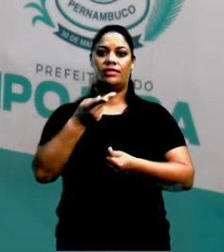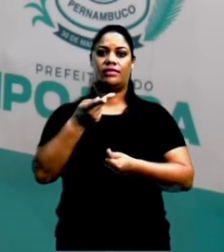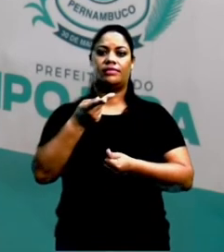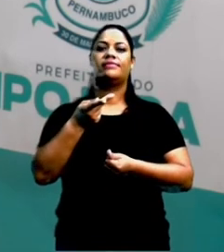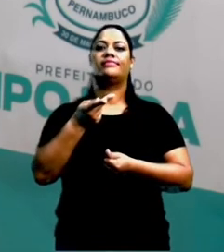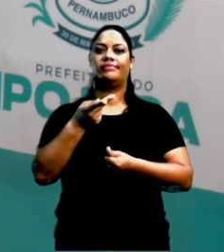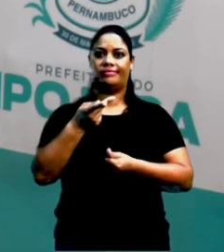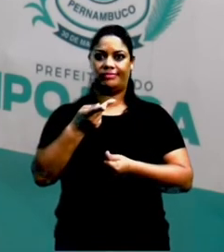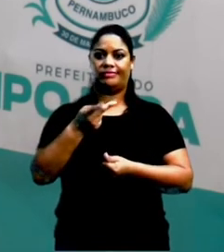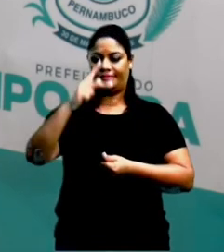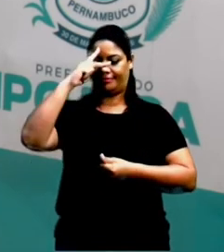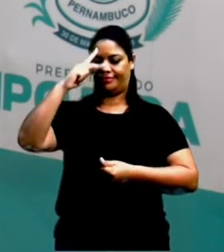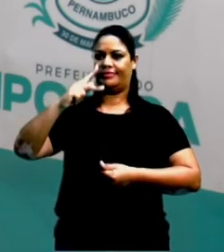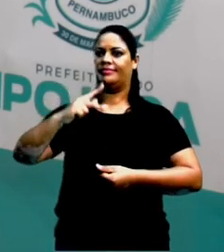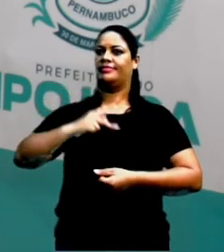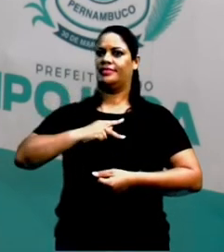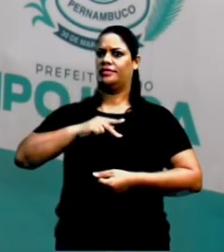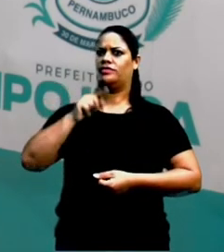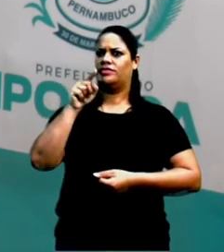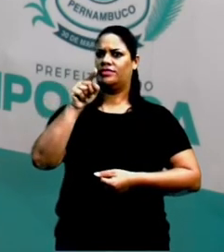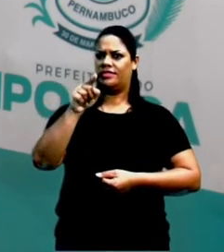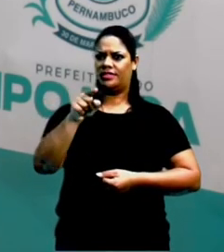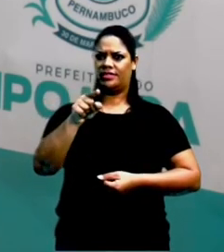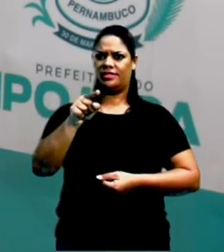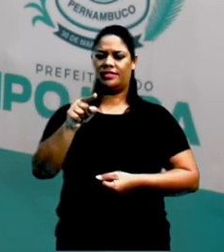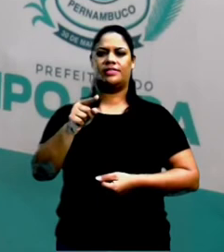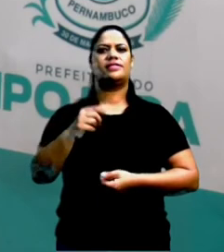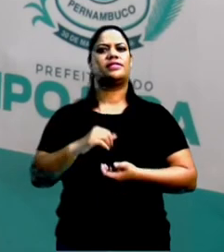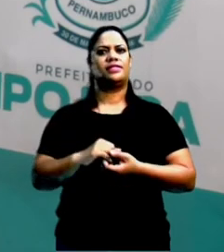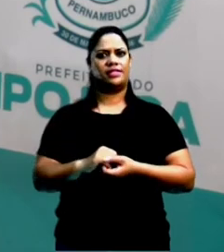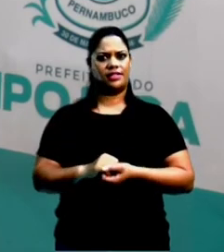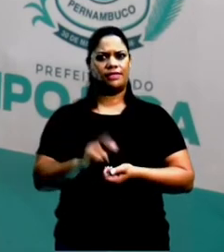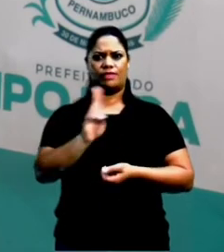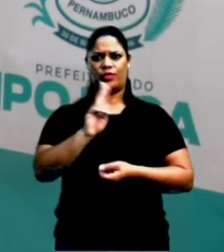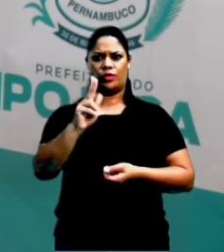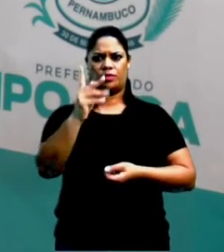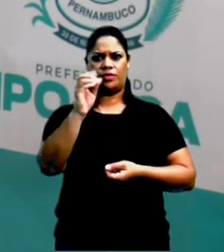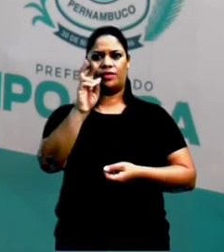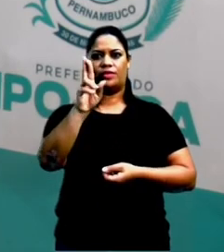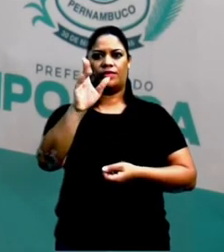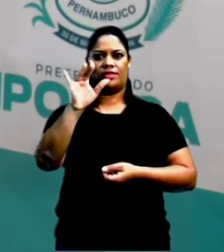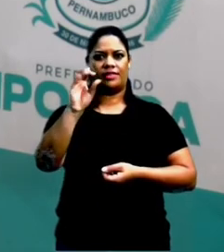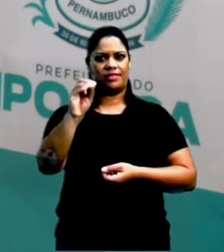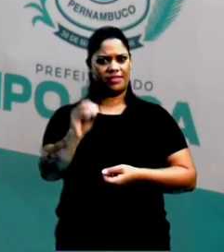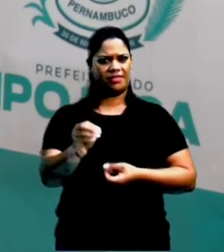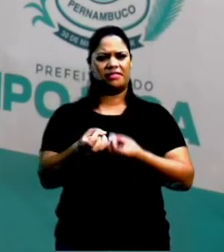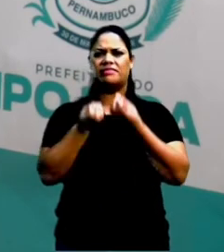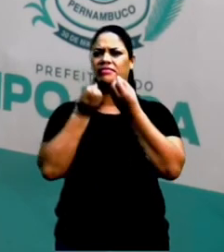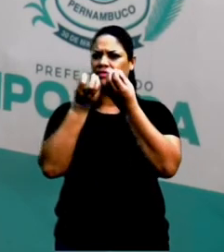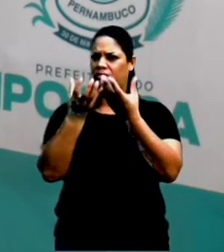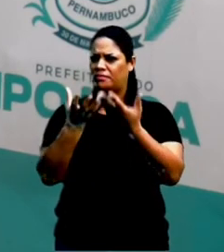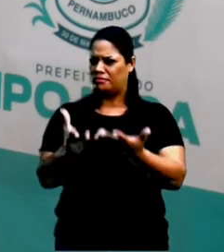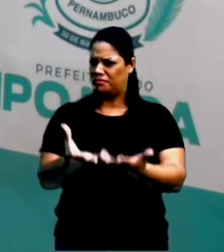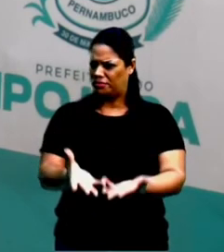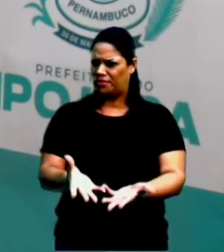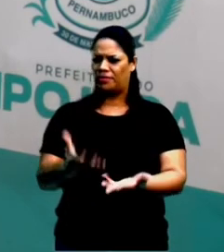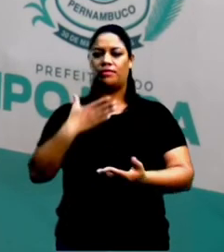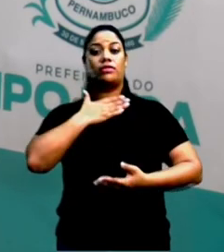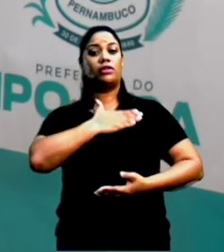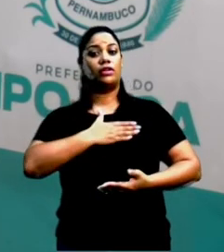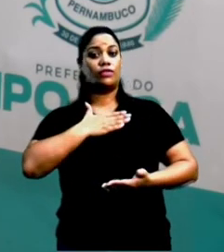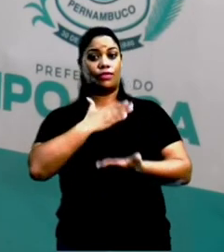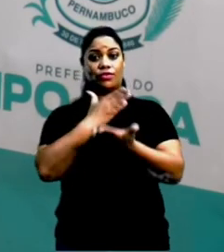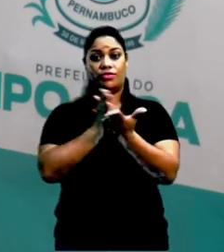dele. Não, você é um dia aquele, você é Horácio, um dinossauro bonzinho que gosta